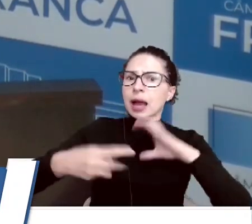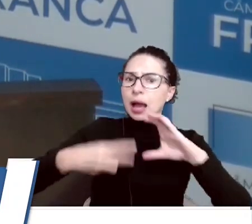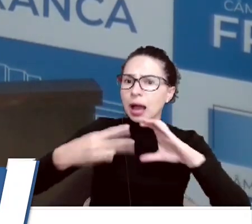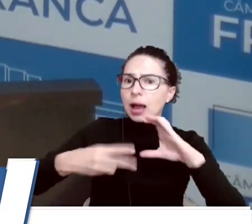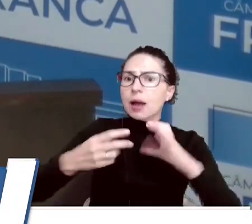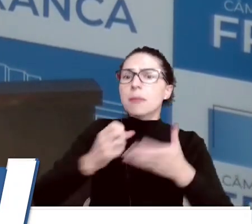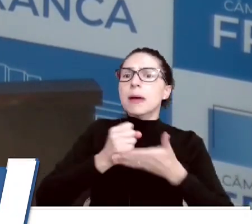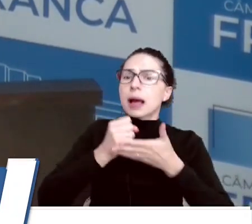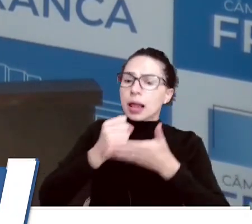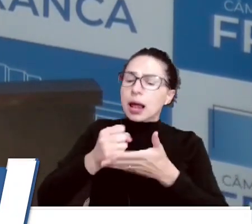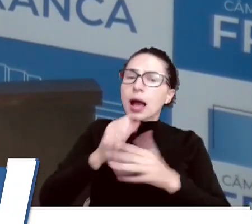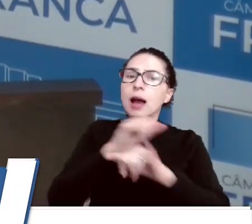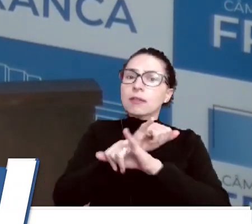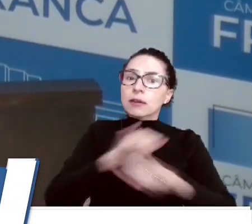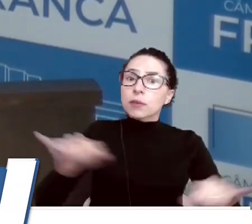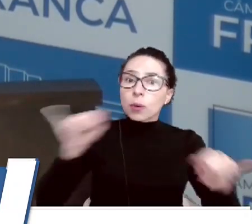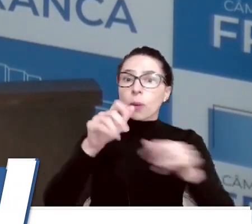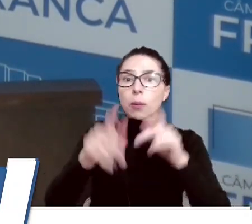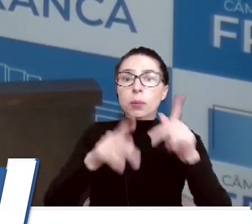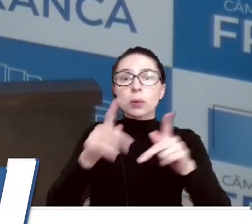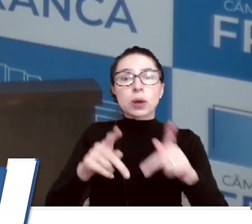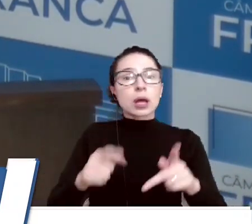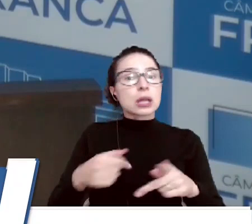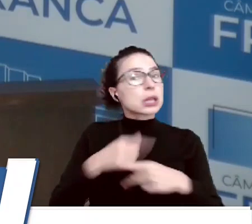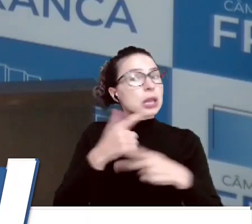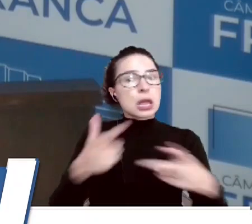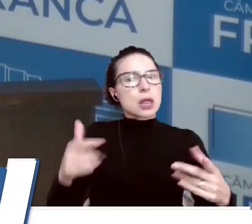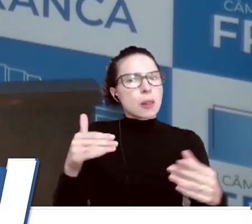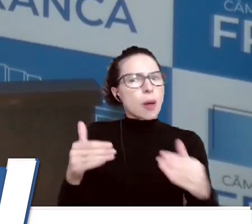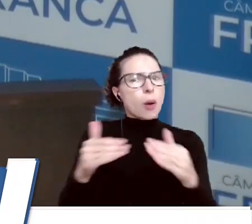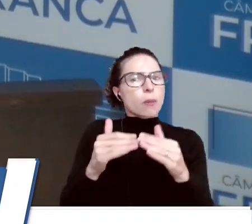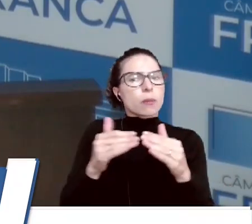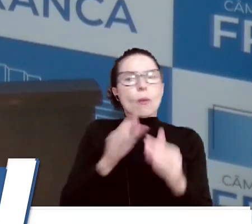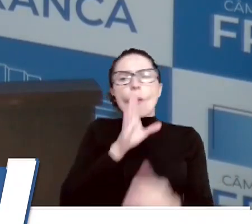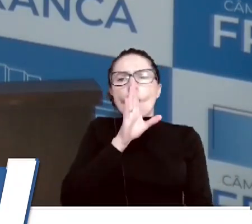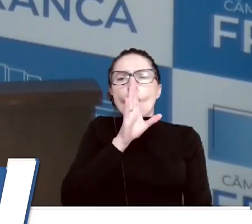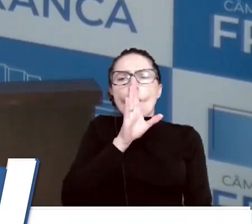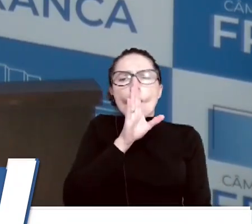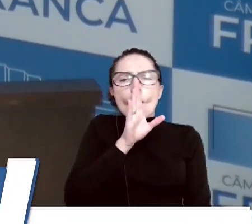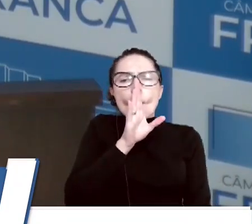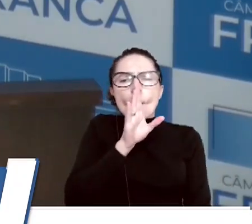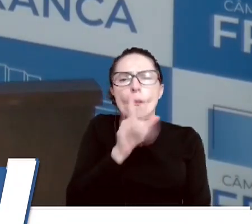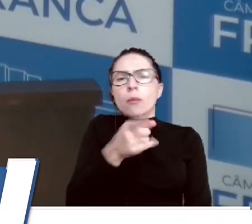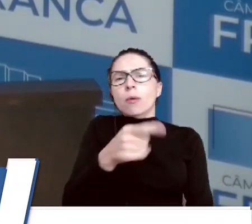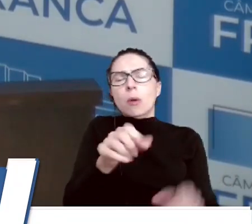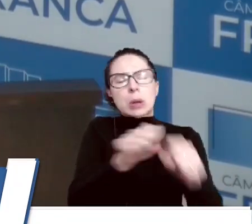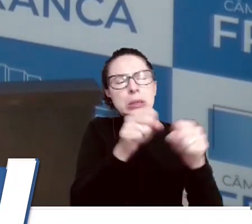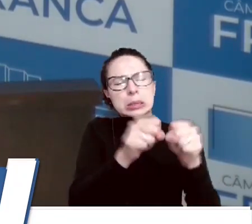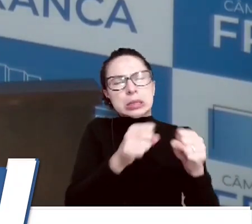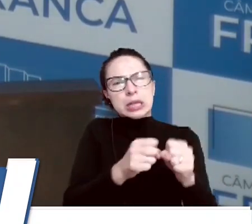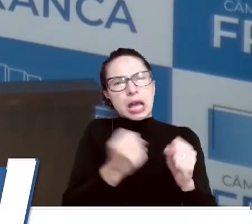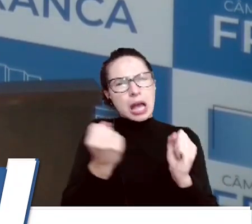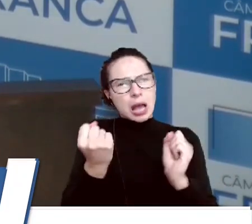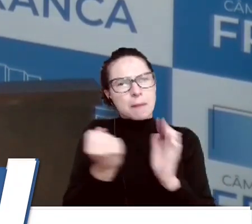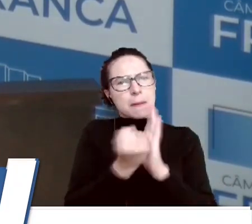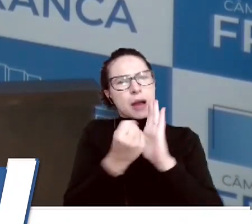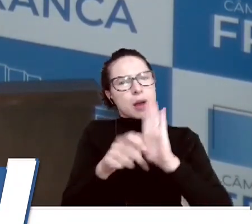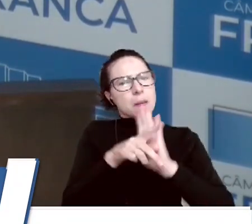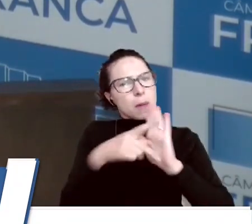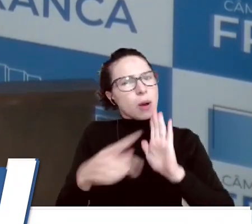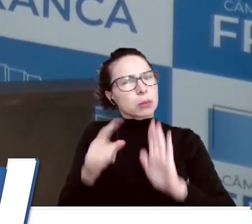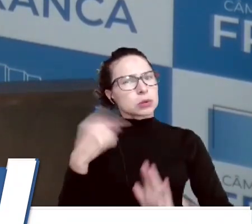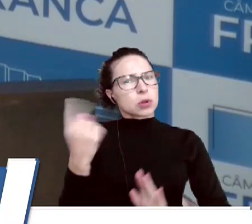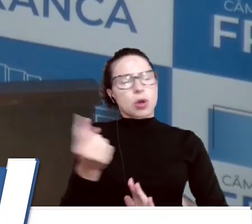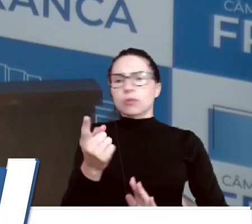para a população, não sejam coniventes com a dilapidação de um patrimônio que é nosso. Não